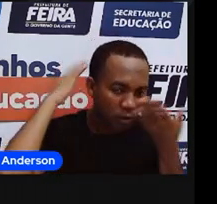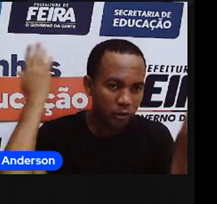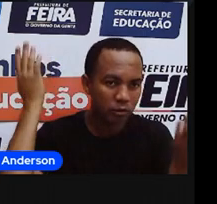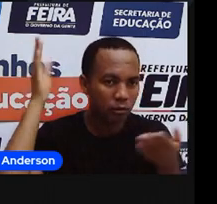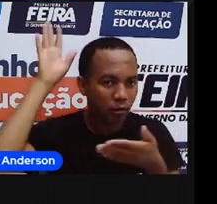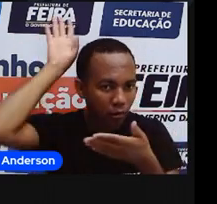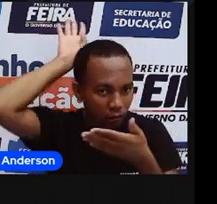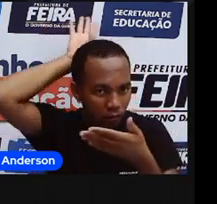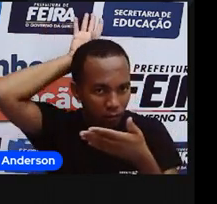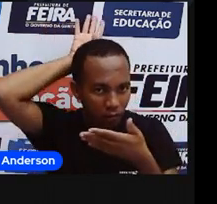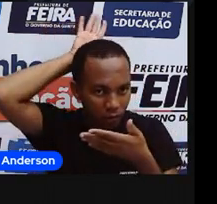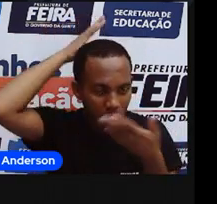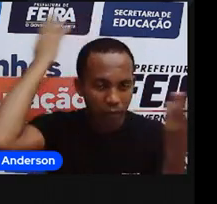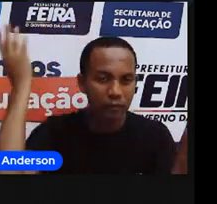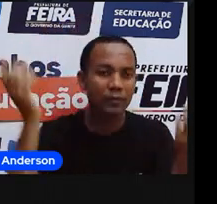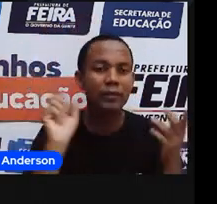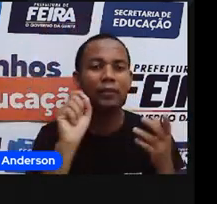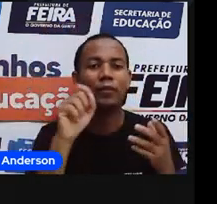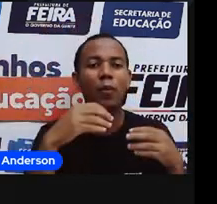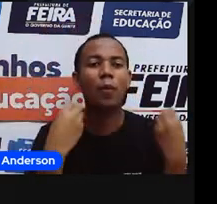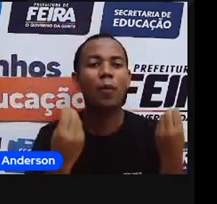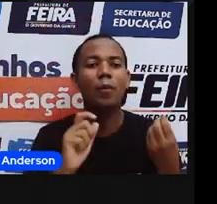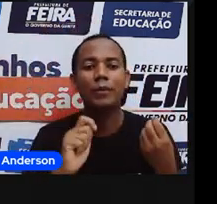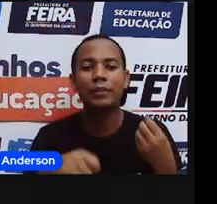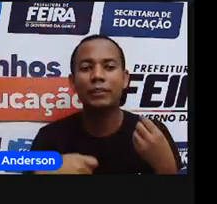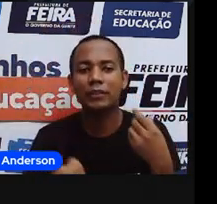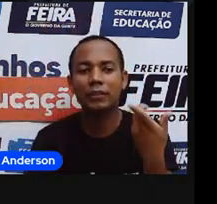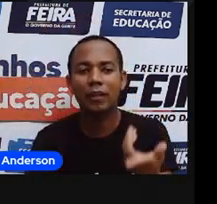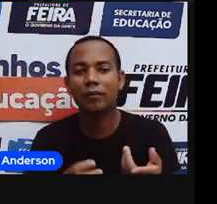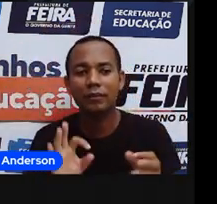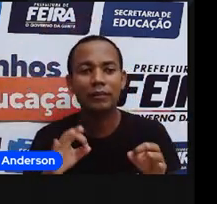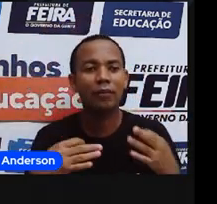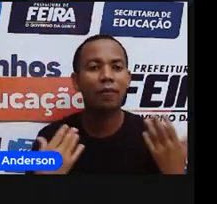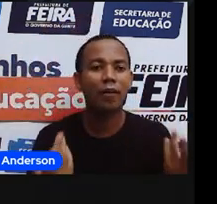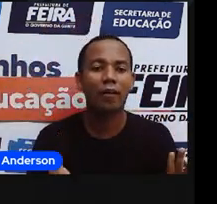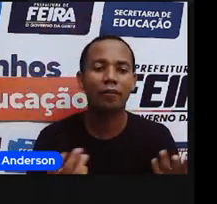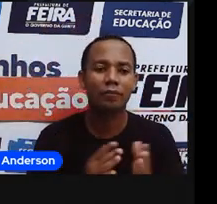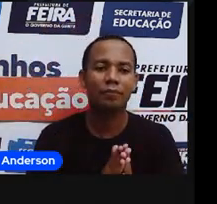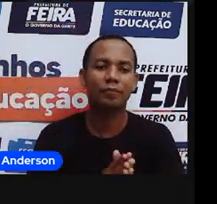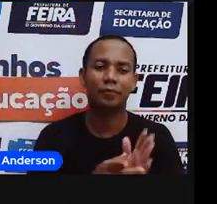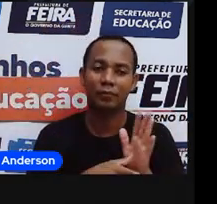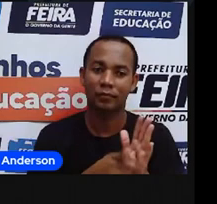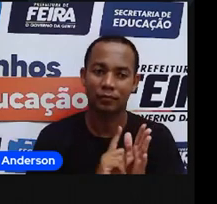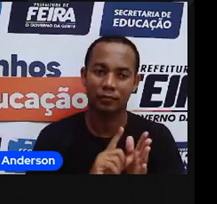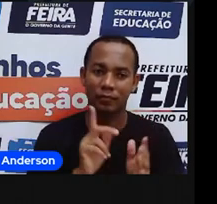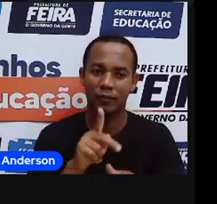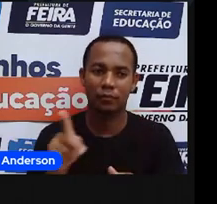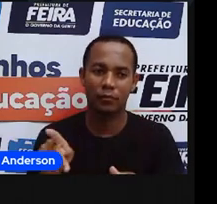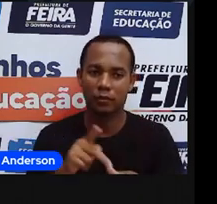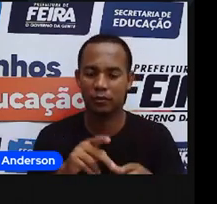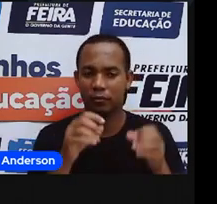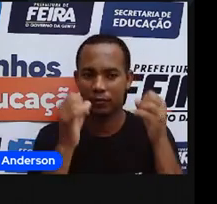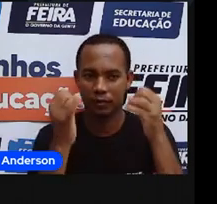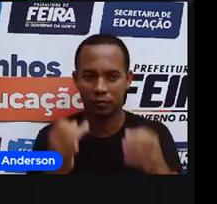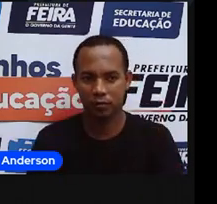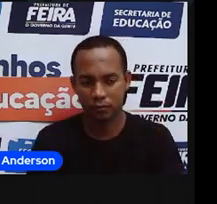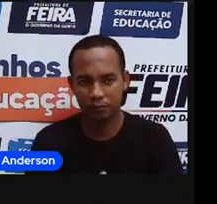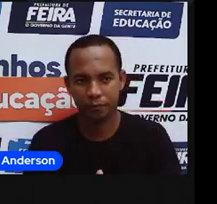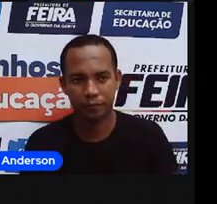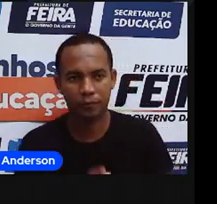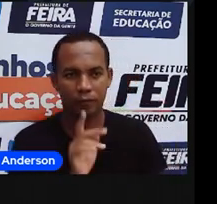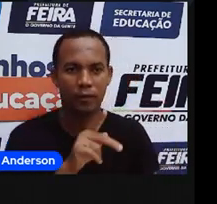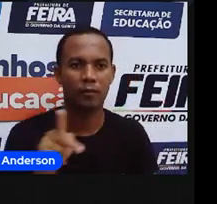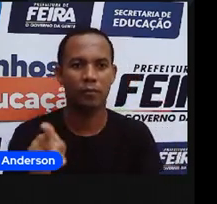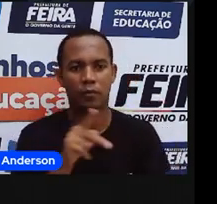vem da Índia. Lembra que a Pro falou sobre isso lá na frente? Pronto, lá na frente, desculpa, lá atrás. Pronto, a Pro Jerusa aí foi que passou várias